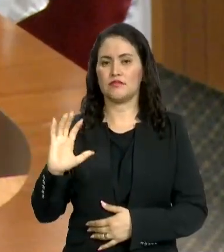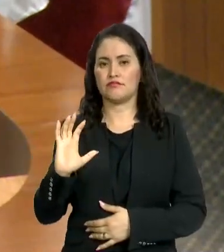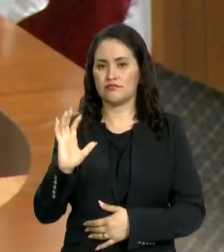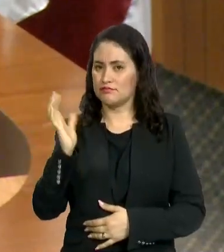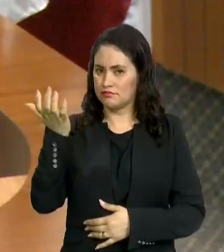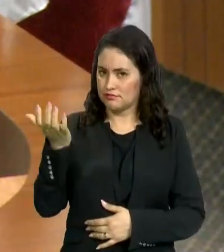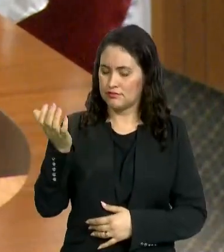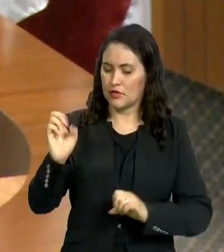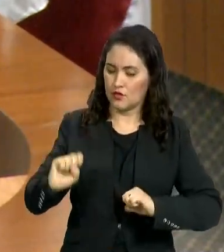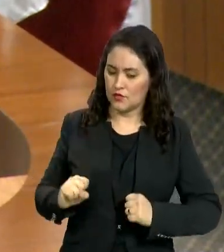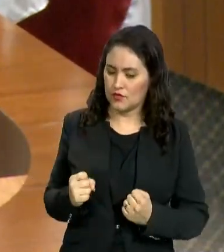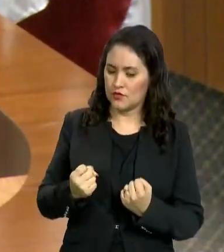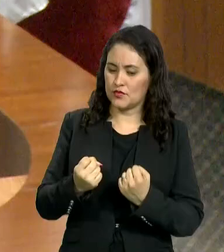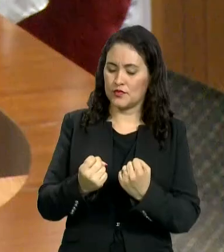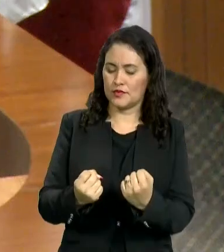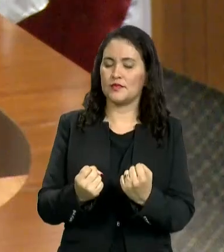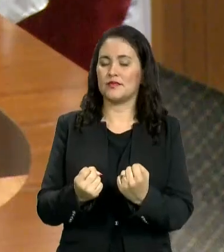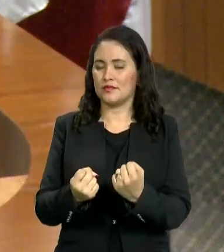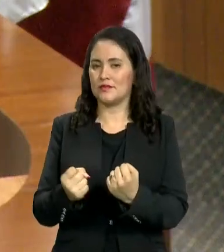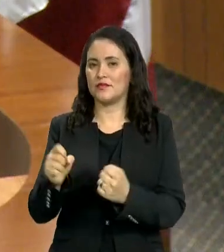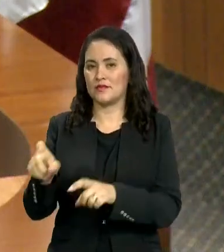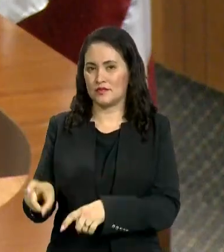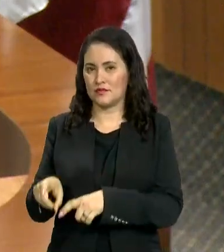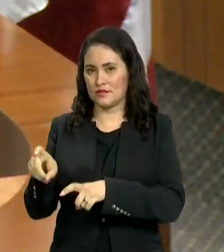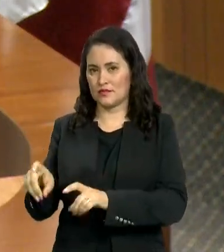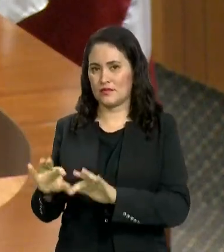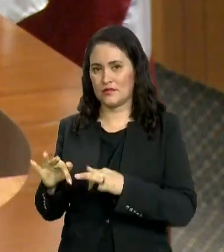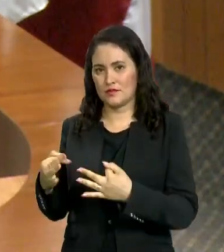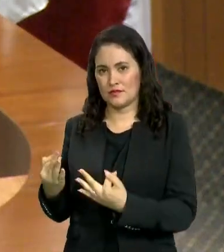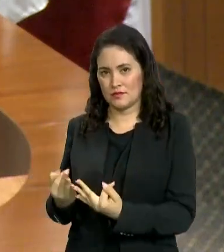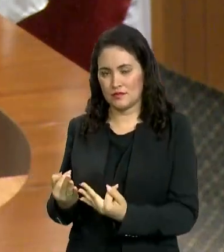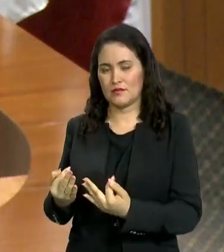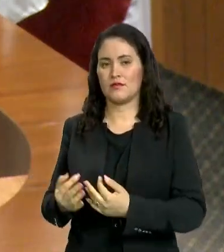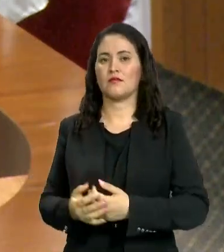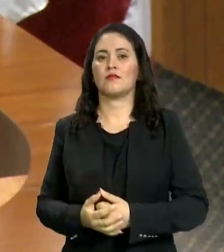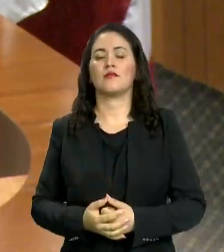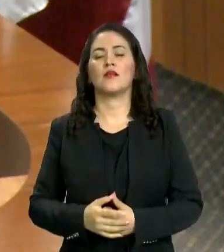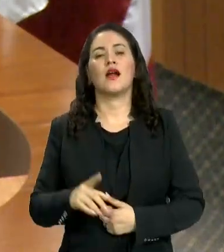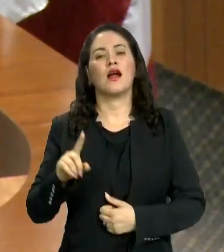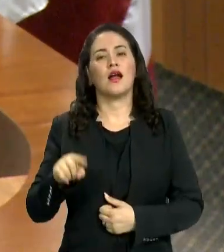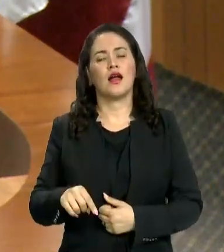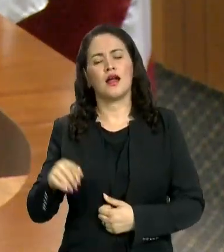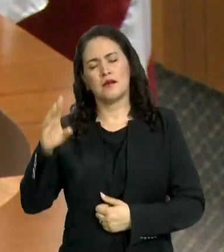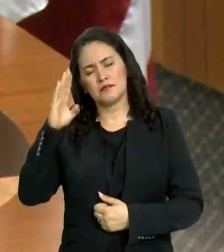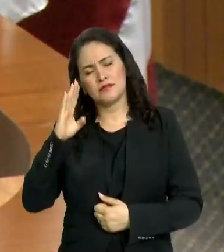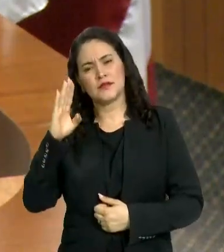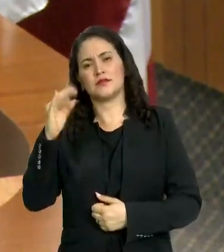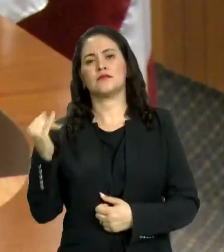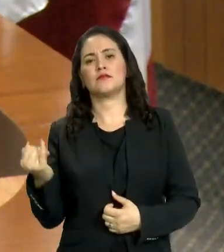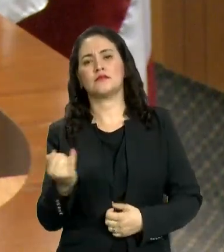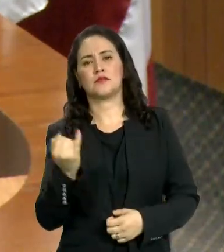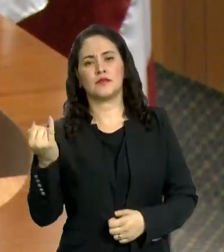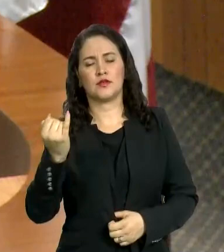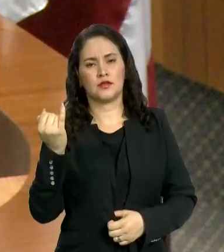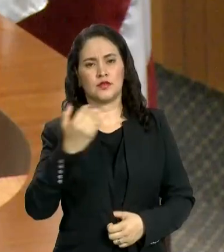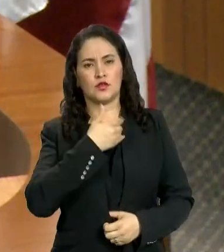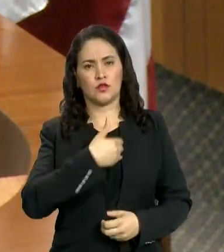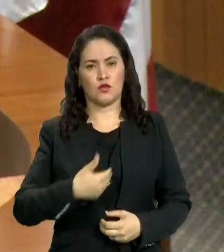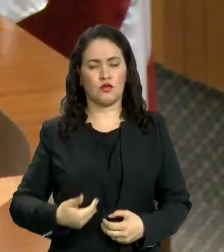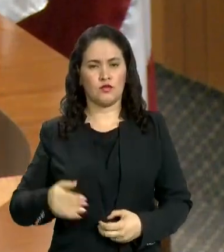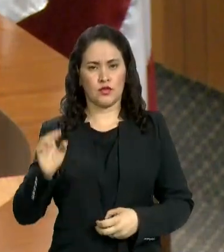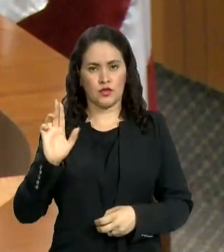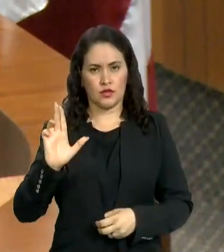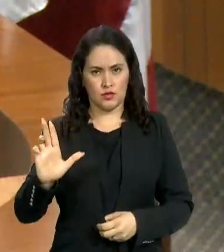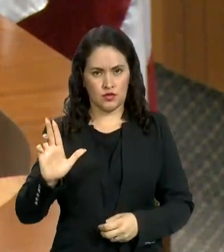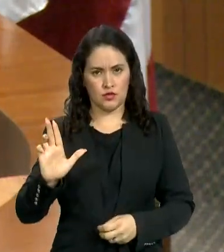de fortalecimento da Agricultura Familiar que é uma das prioridades Deputado Arnal do governo Lula